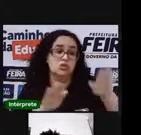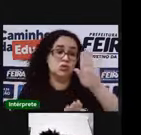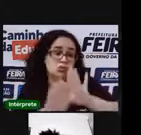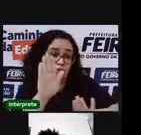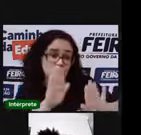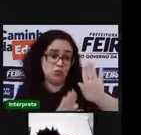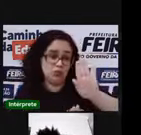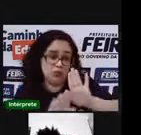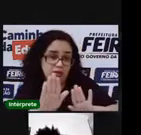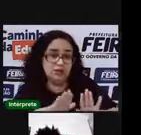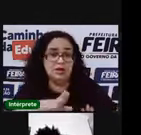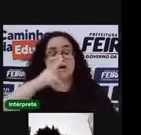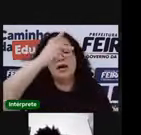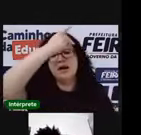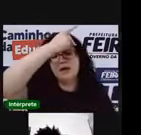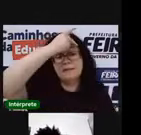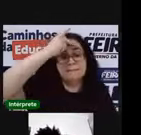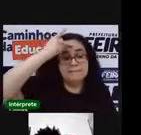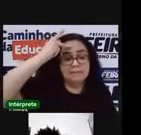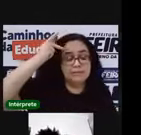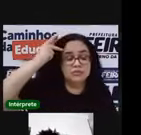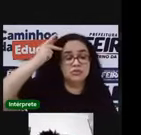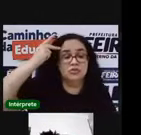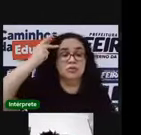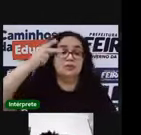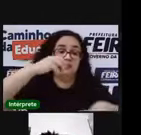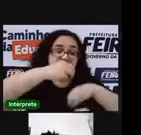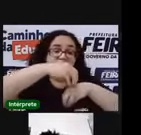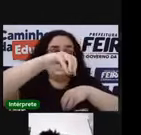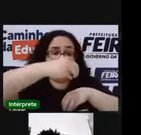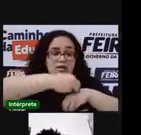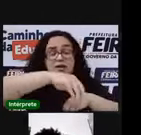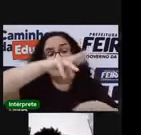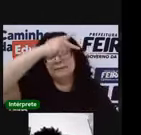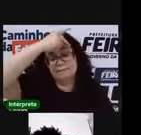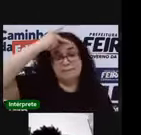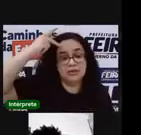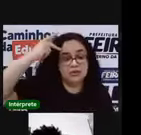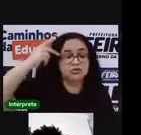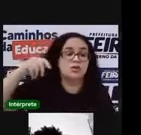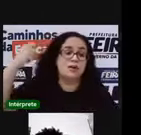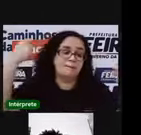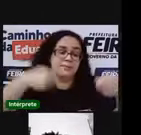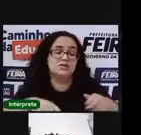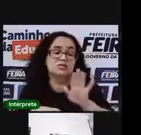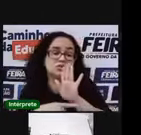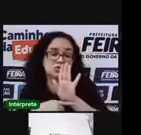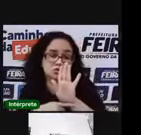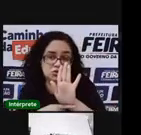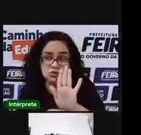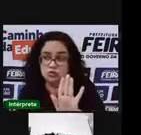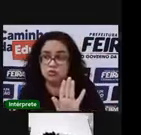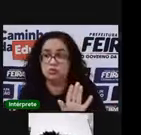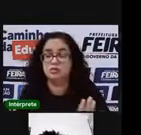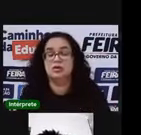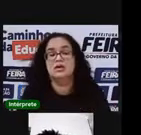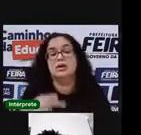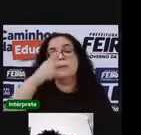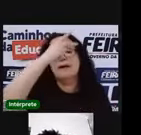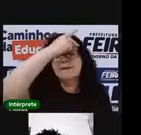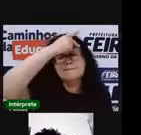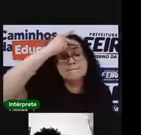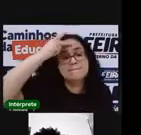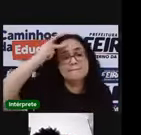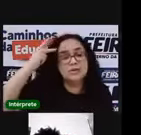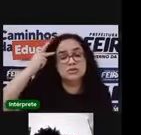a pessoa que precisa que eu dê um recado, a pessoa que precisa que eu dê um socorro, é a pessoa que precisa,